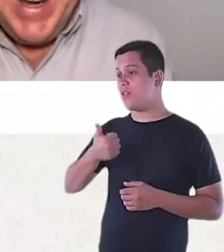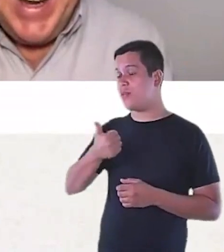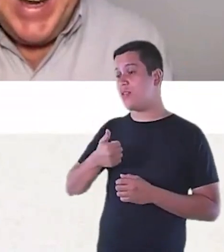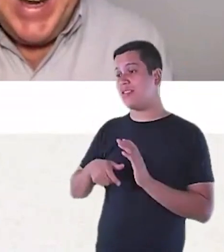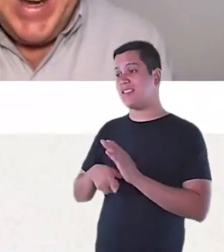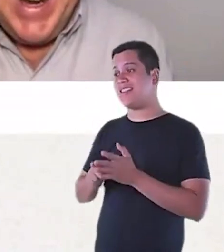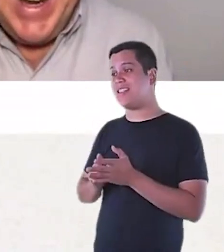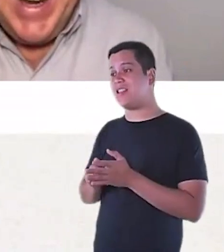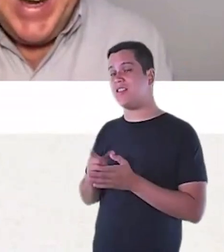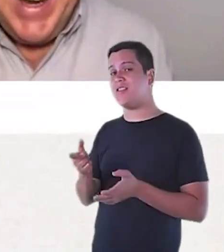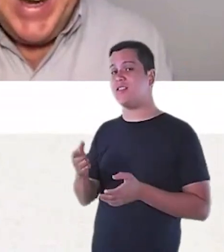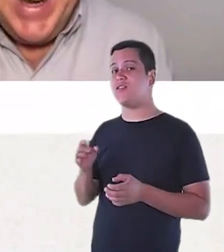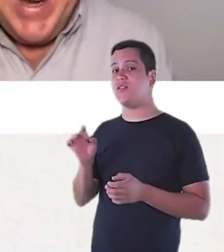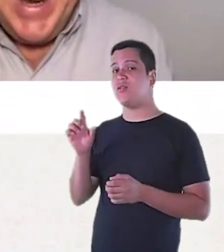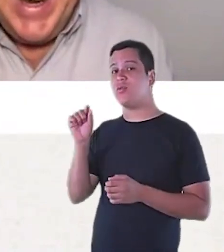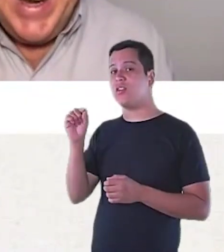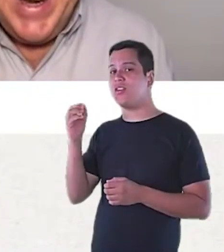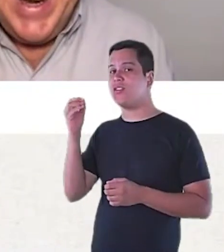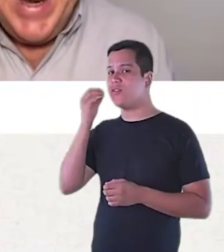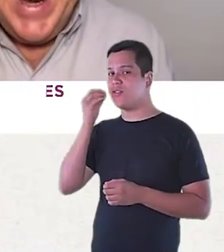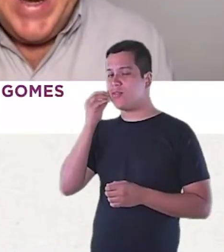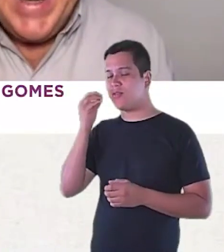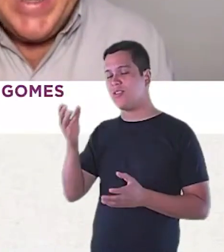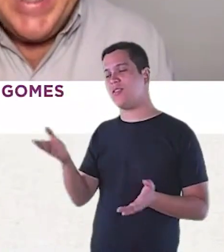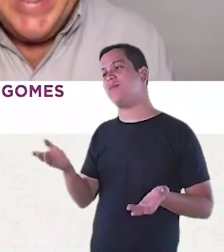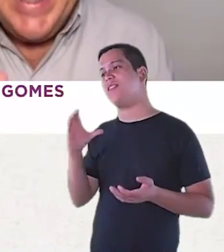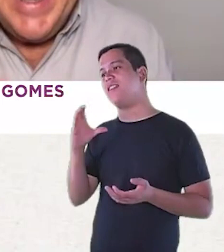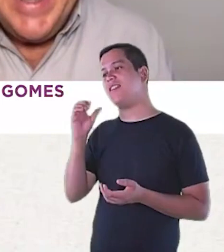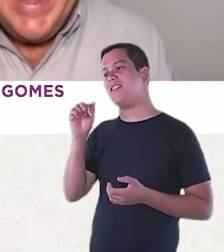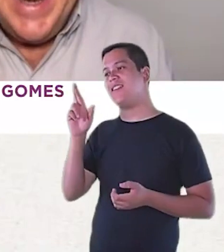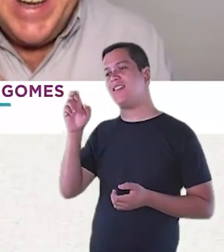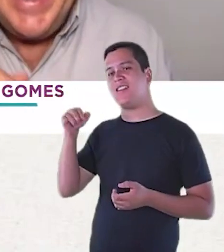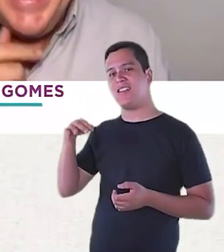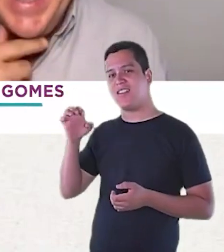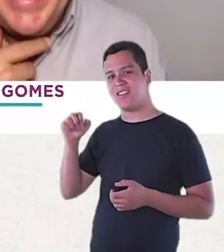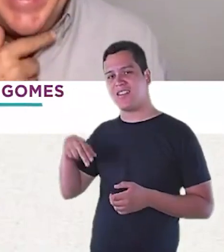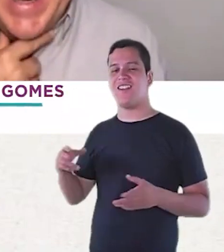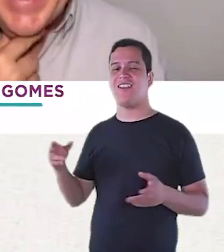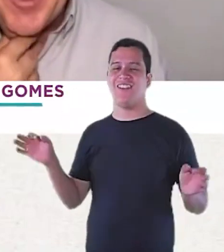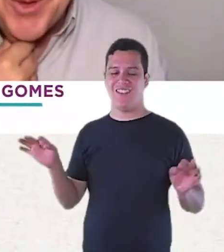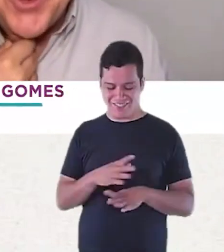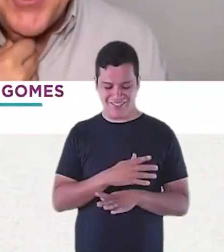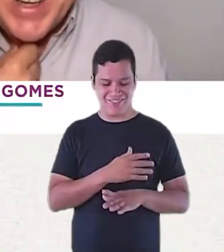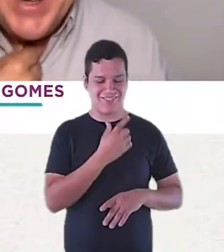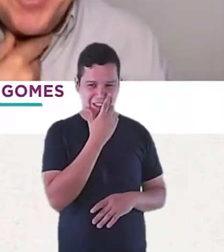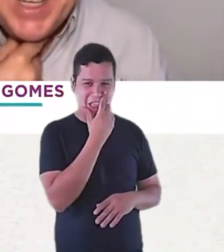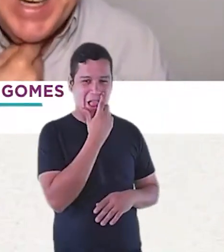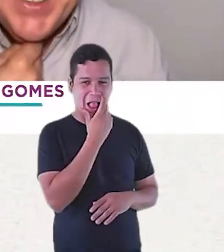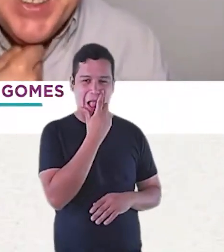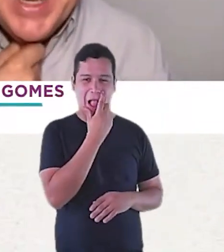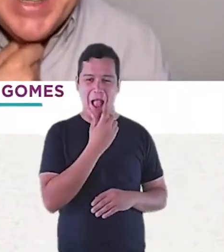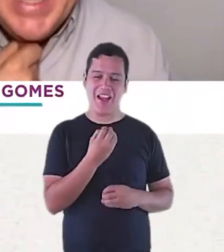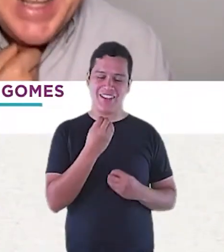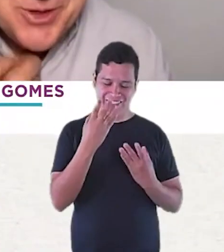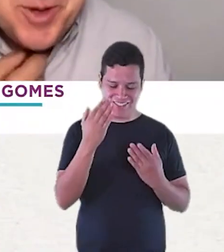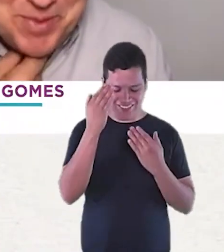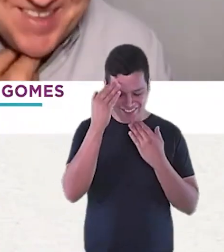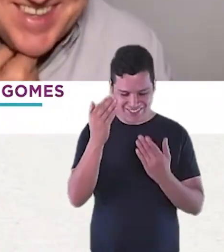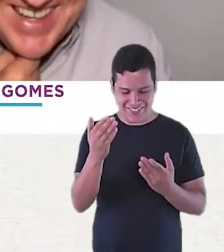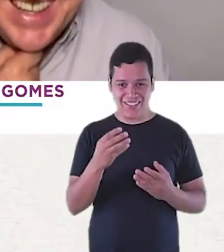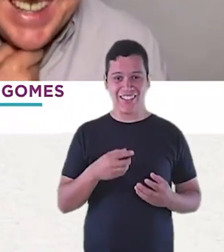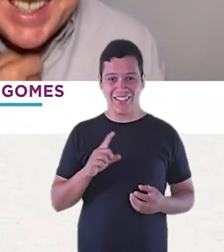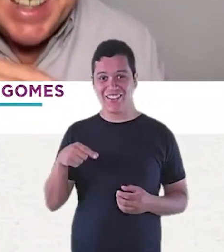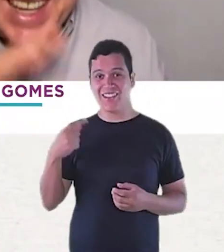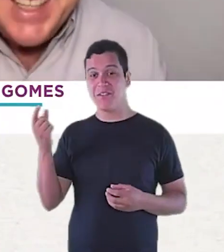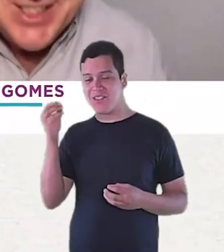um beijo grande para a querida Carmen, registrado. Tá bom, obrigado. Darei com o